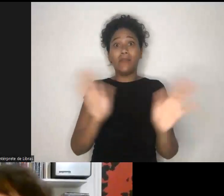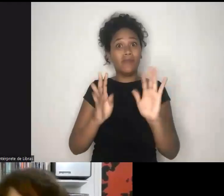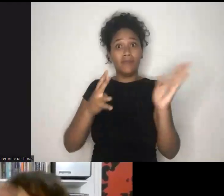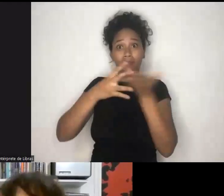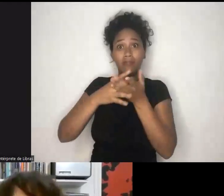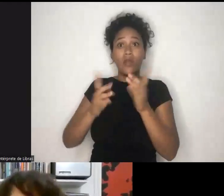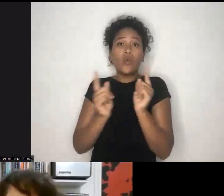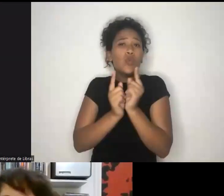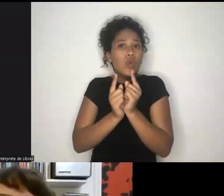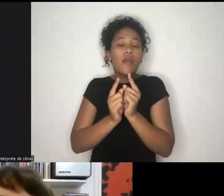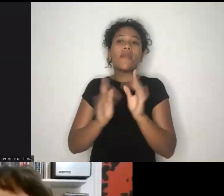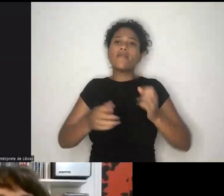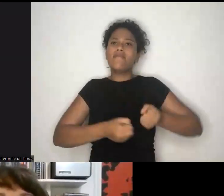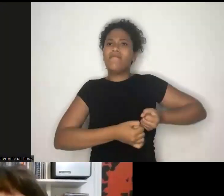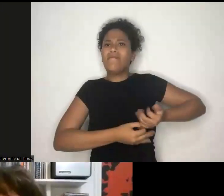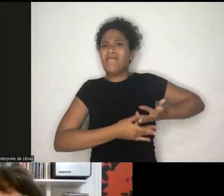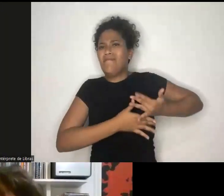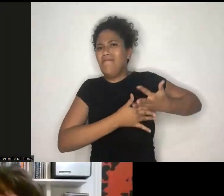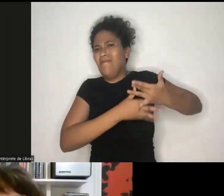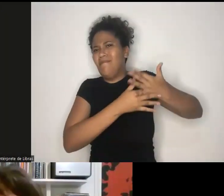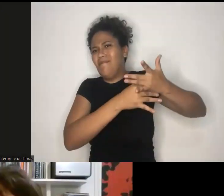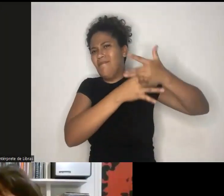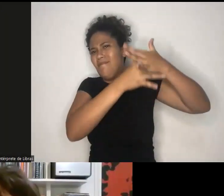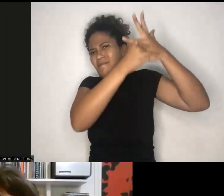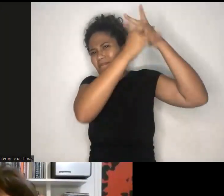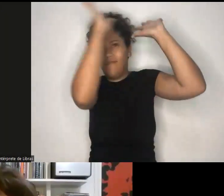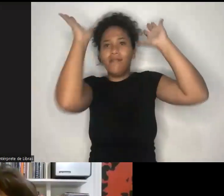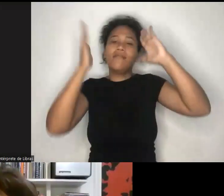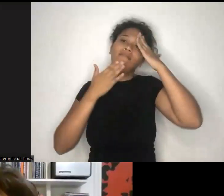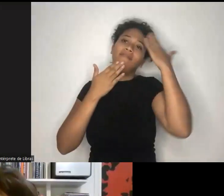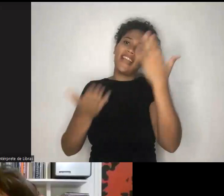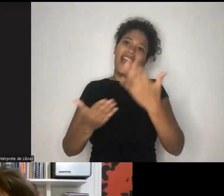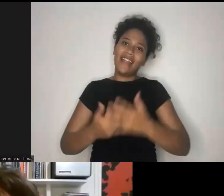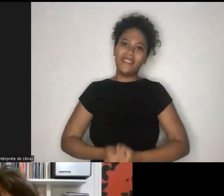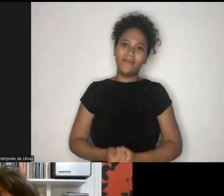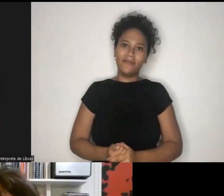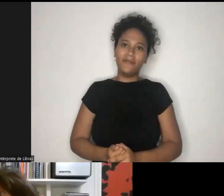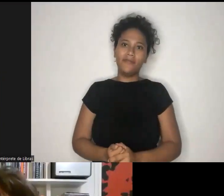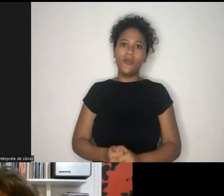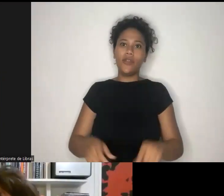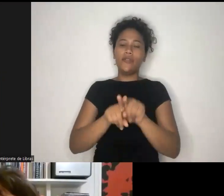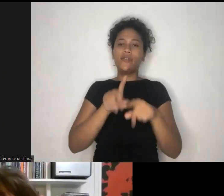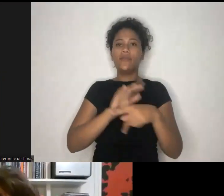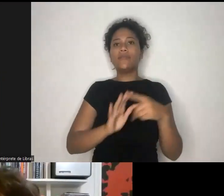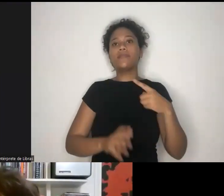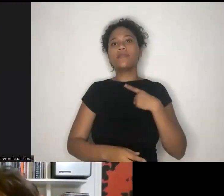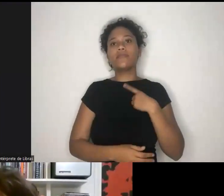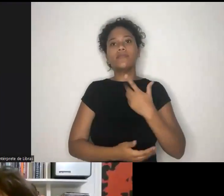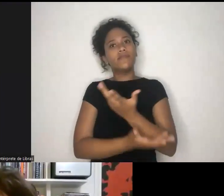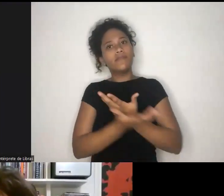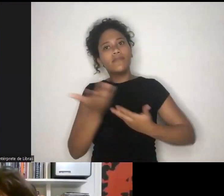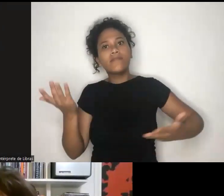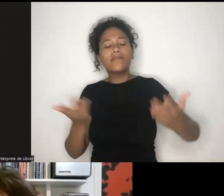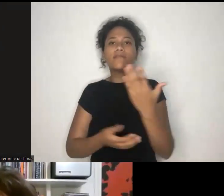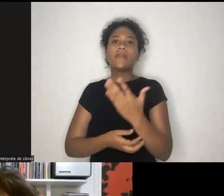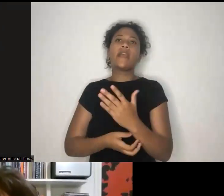olha que torrentes de fala que lindo obrigada por essa partilha generosíssima